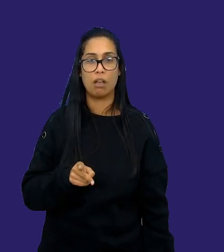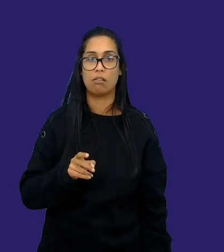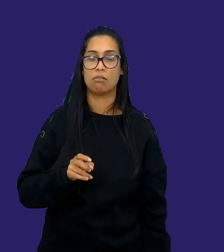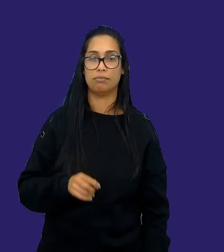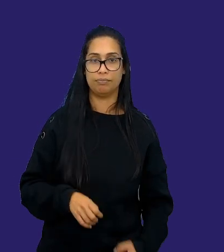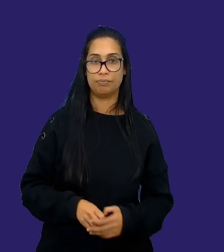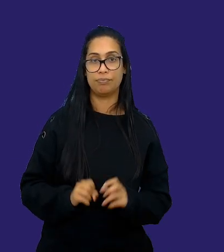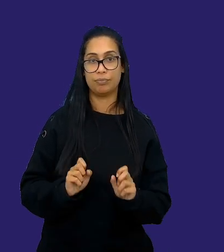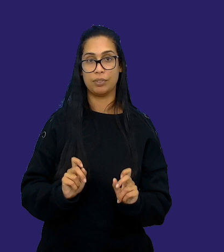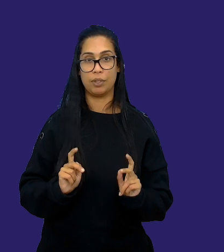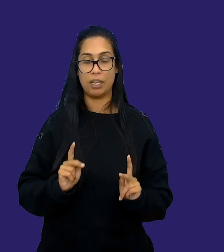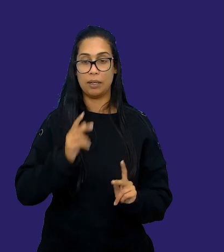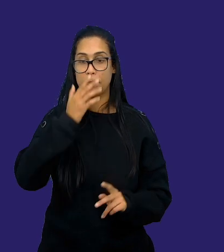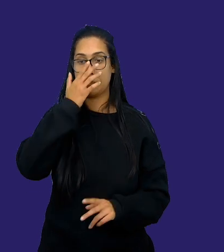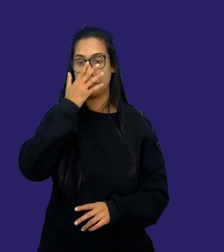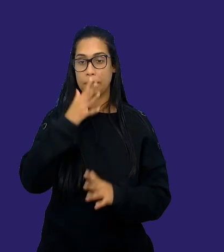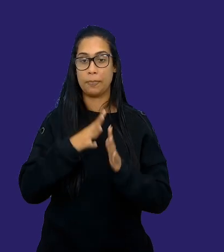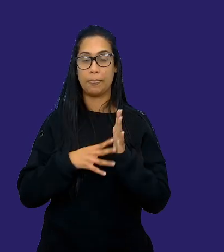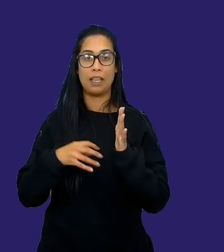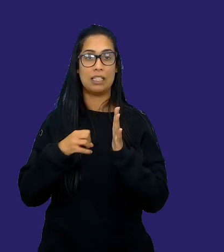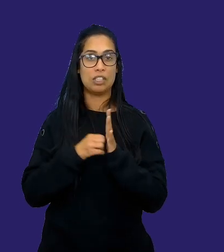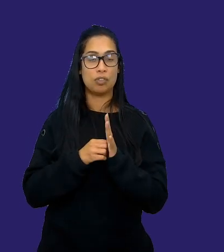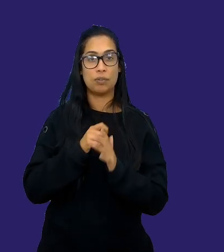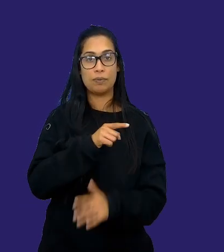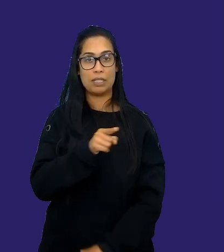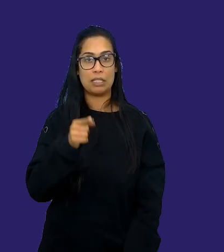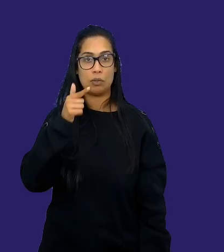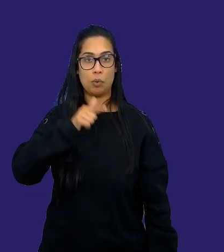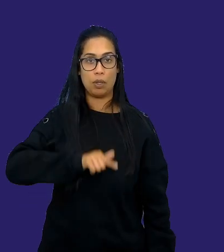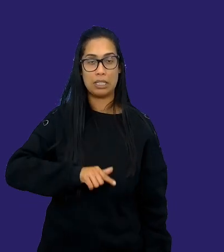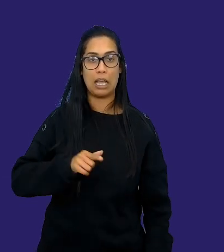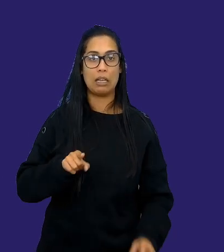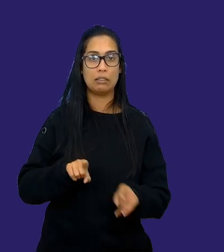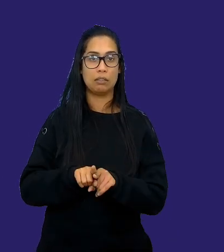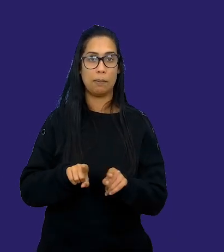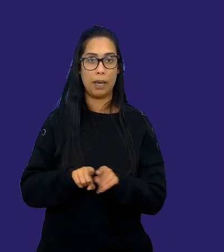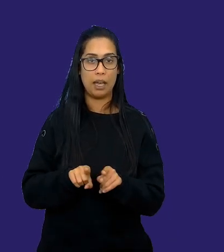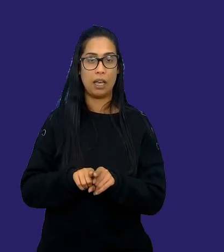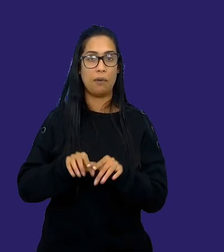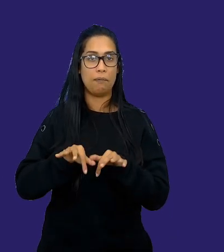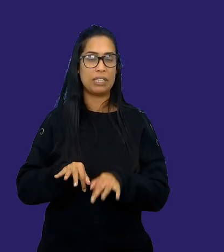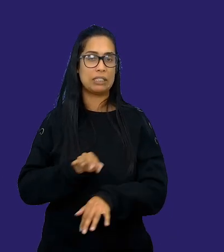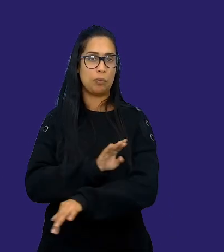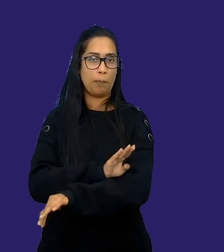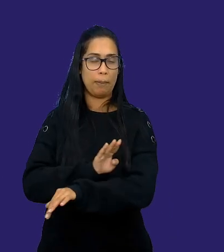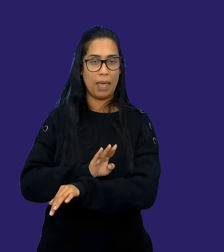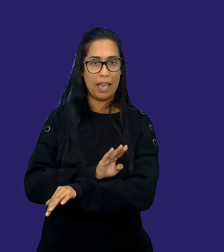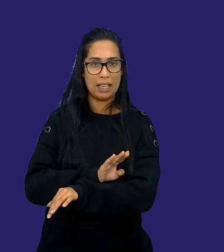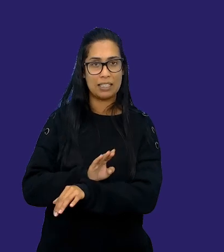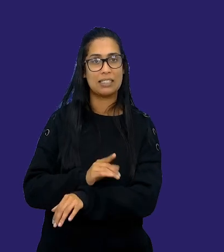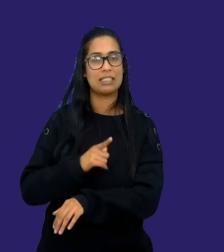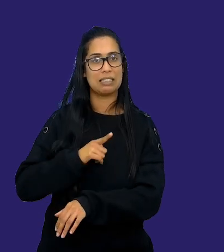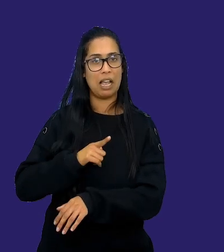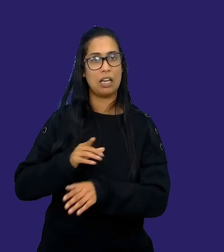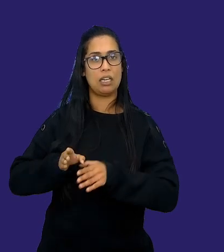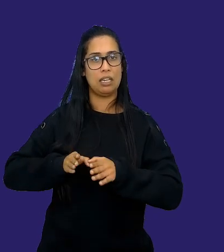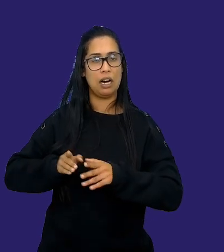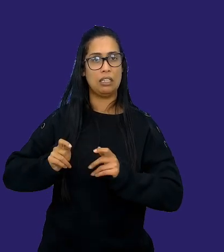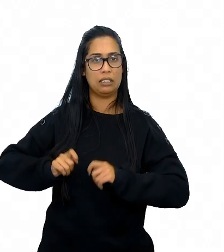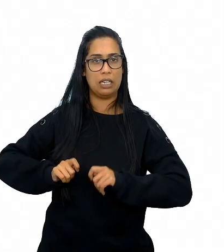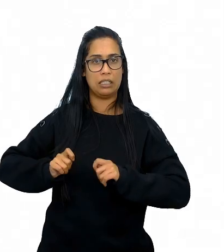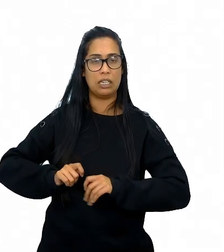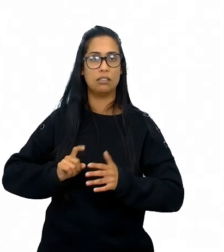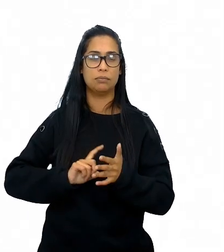baixar esses cadernos. Mas acredito que vocês já têm aí, por conta de a gente estar no final do bimestre, já têm acesso, inclusive, para o material